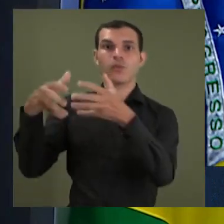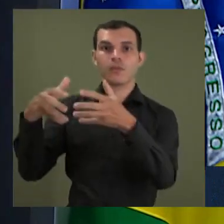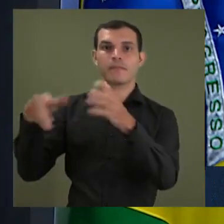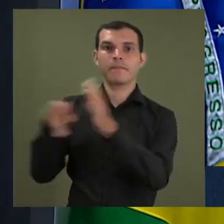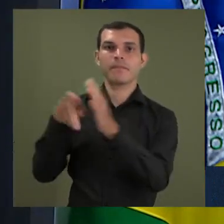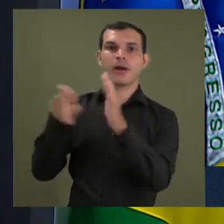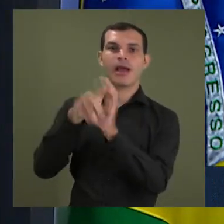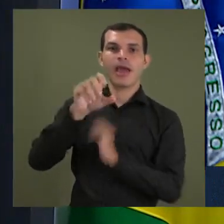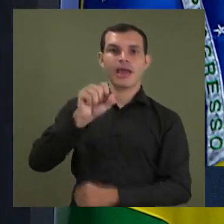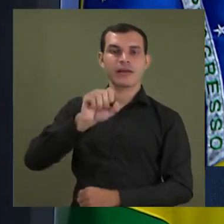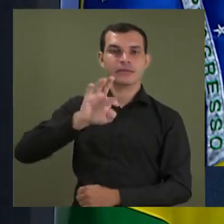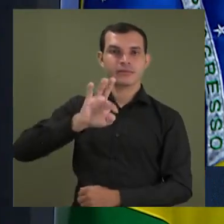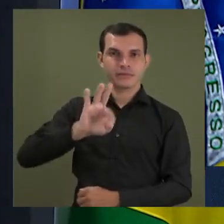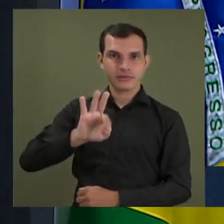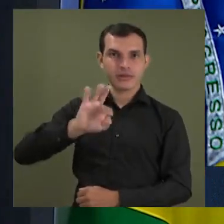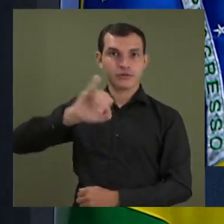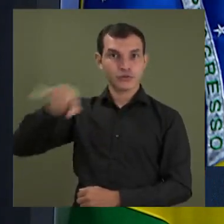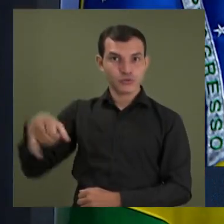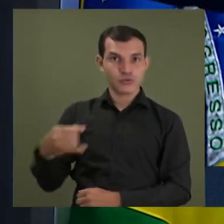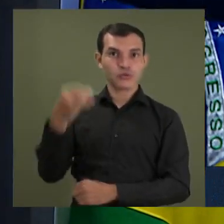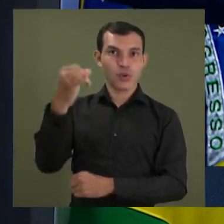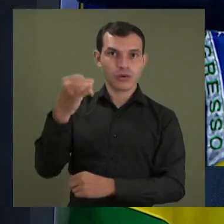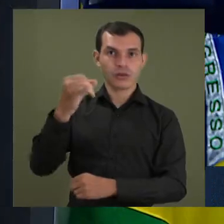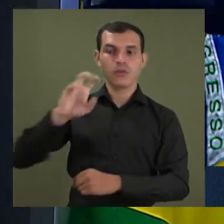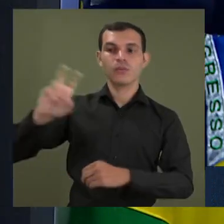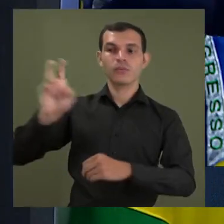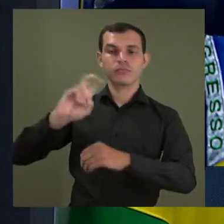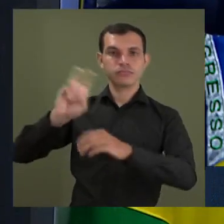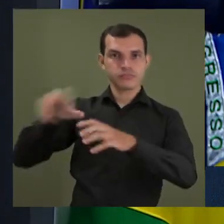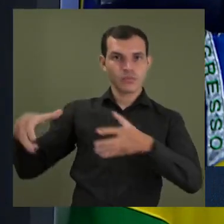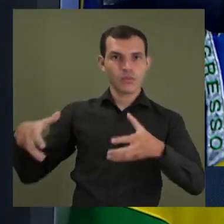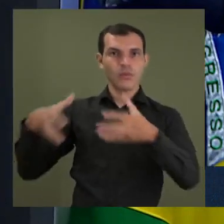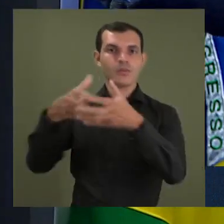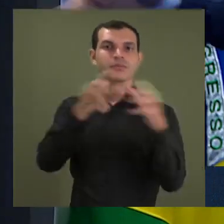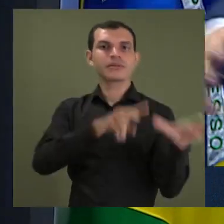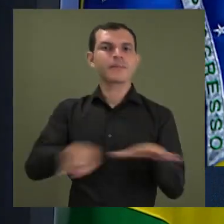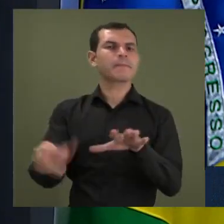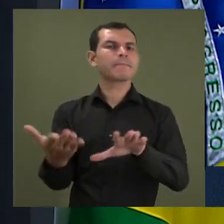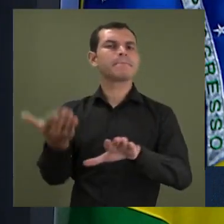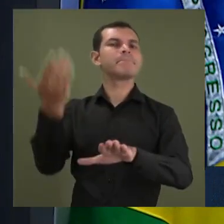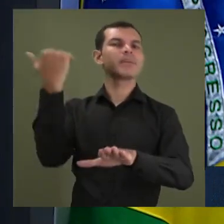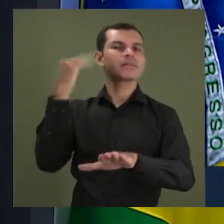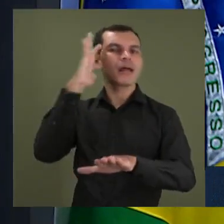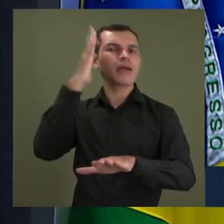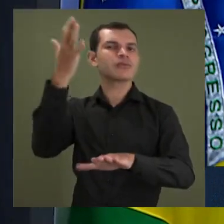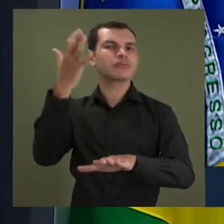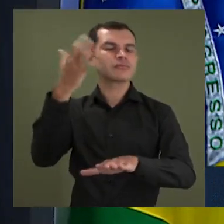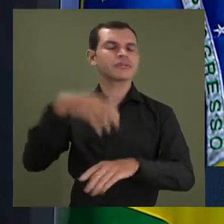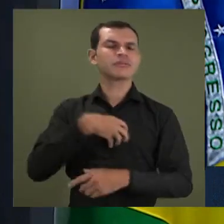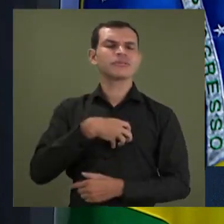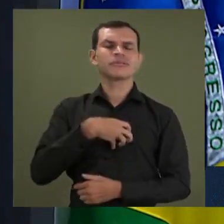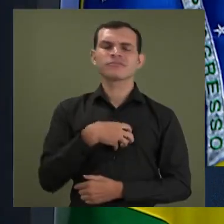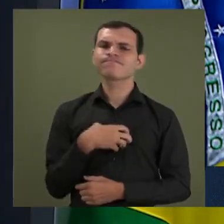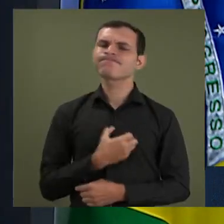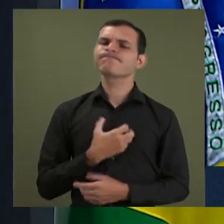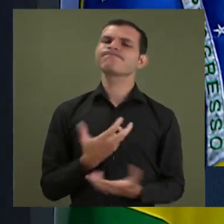de Justiça, o STJ, na semana passada, que deixa indignado